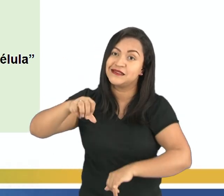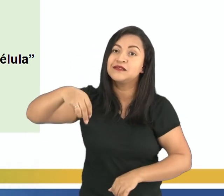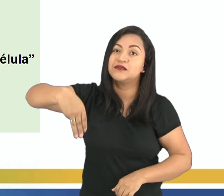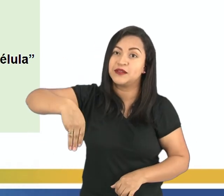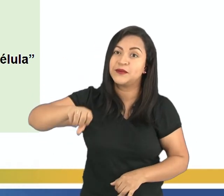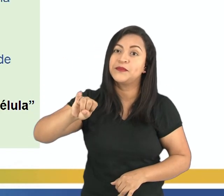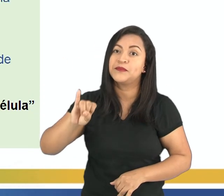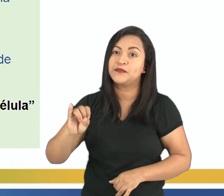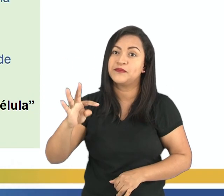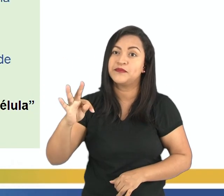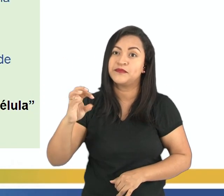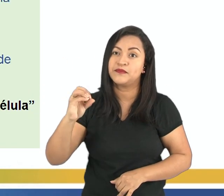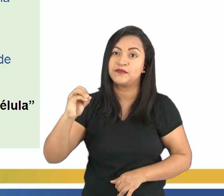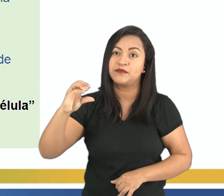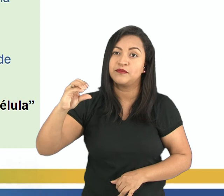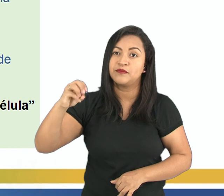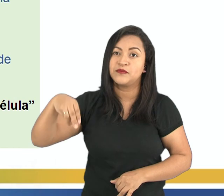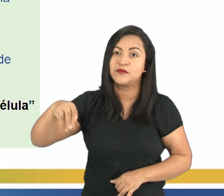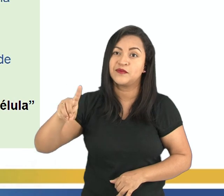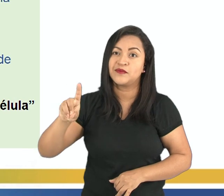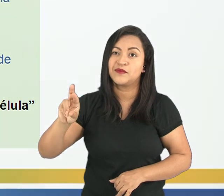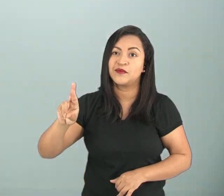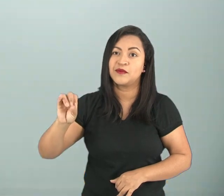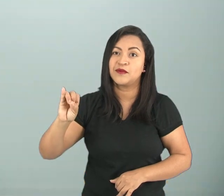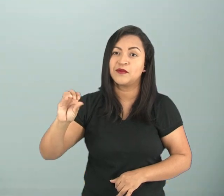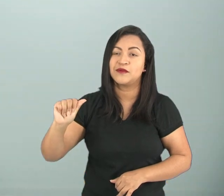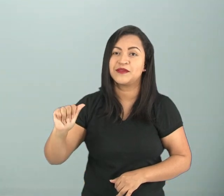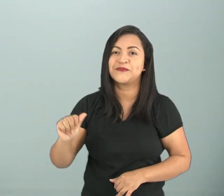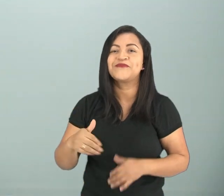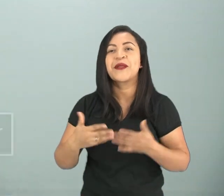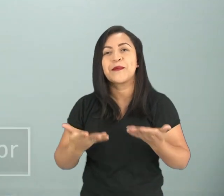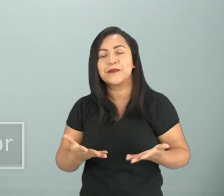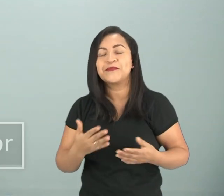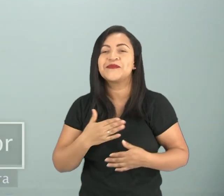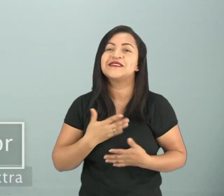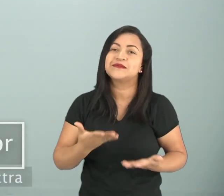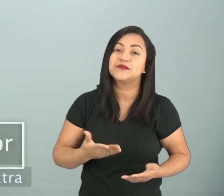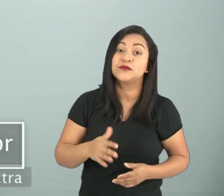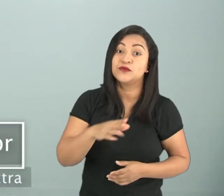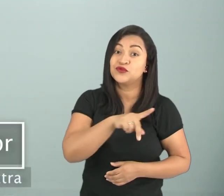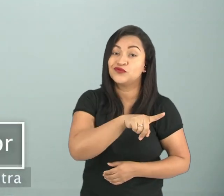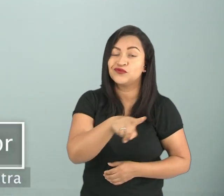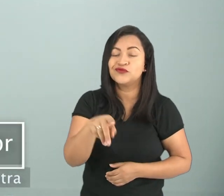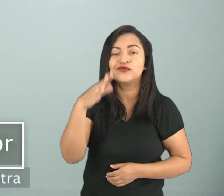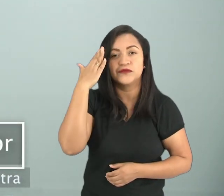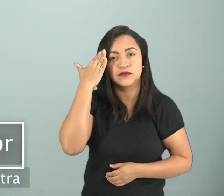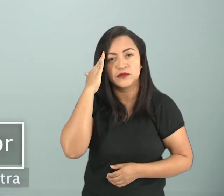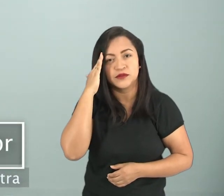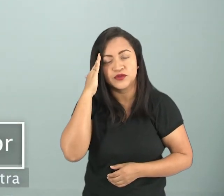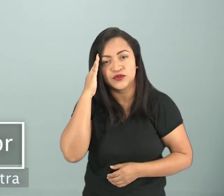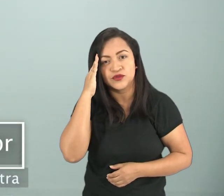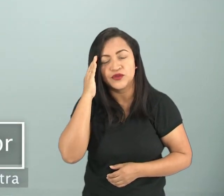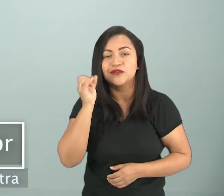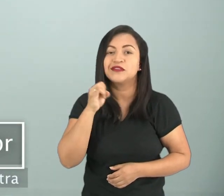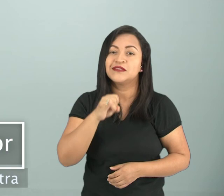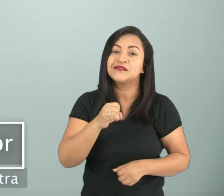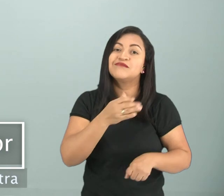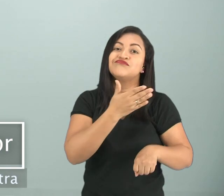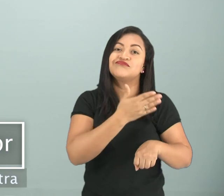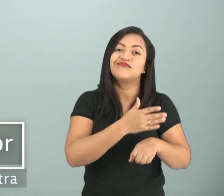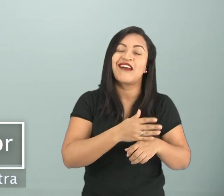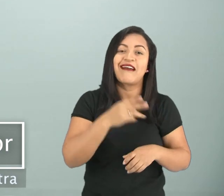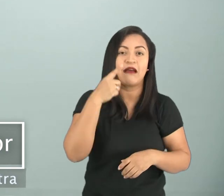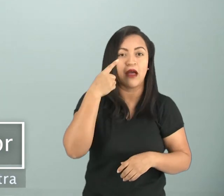mitocôndria. Bom, pessoal, eu espero que vocês tenham compreendido. Caso vocês queiram assistir novamente